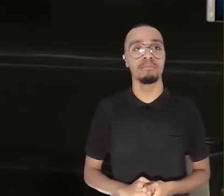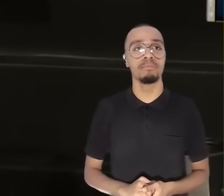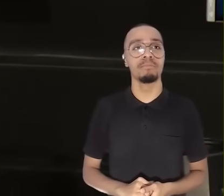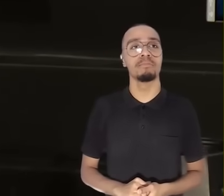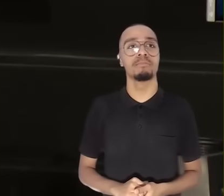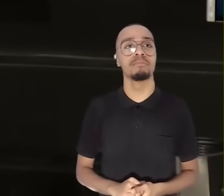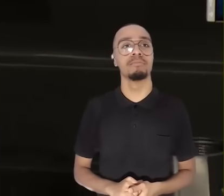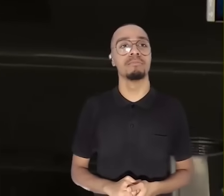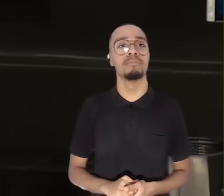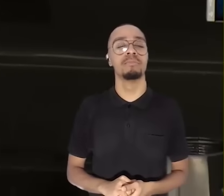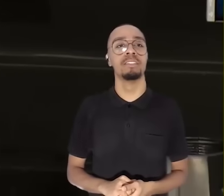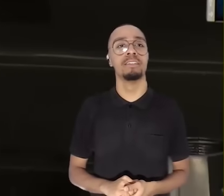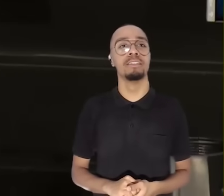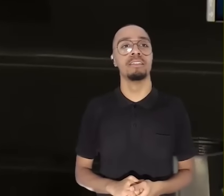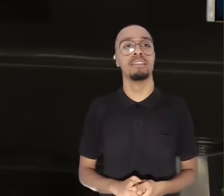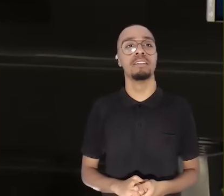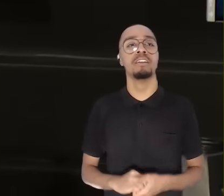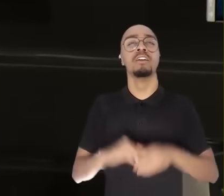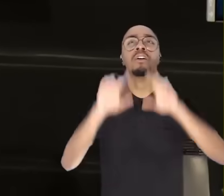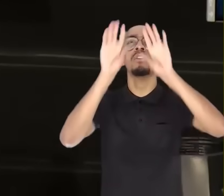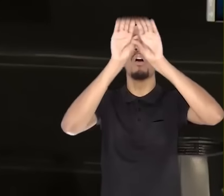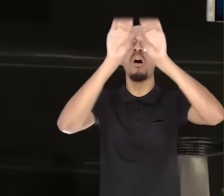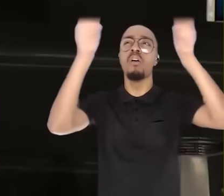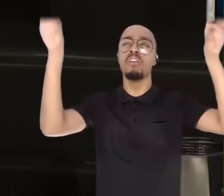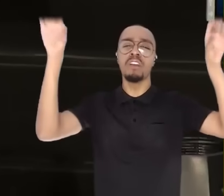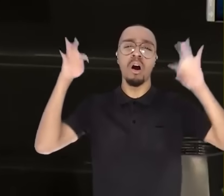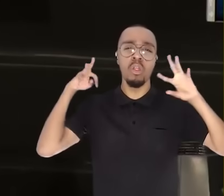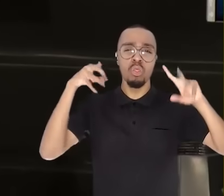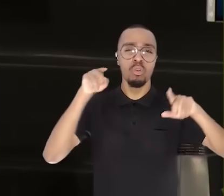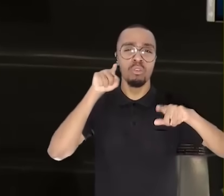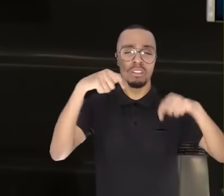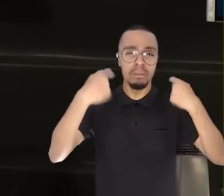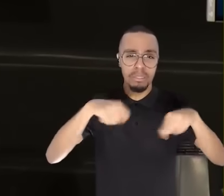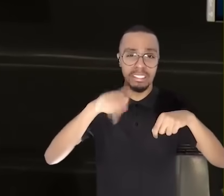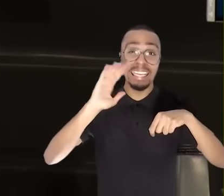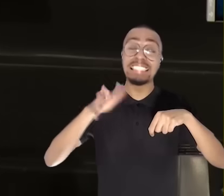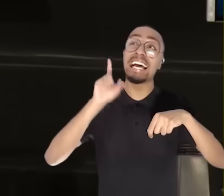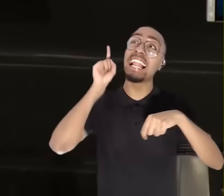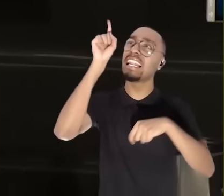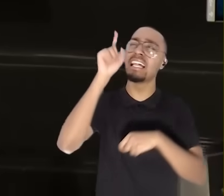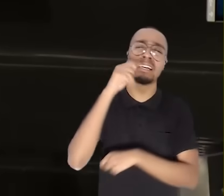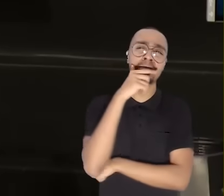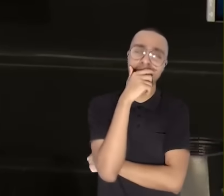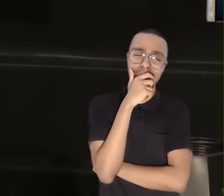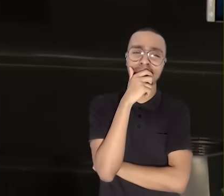No céu, tudo o que você precisa já está liberado.